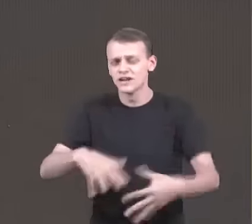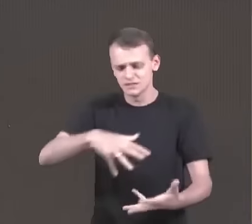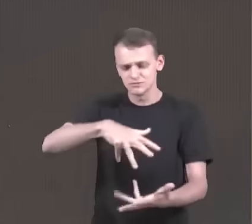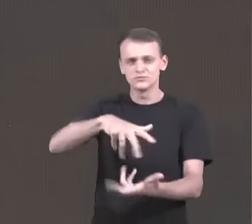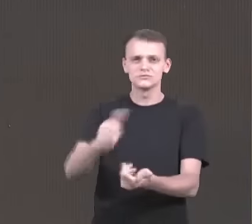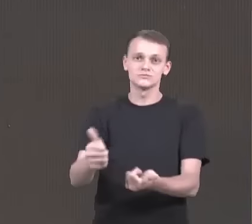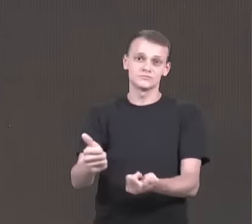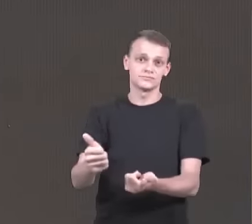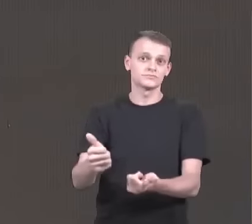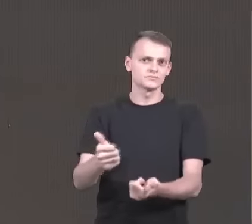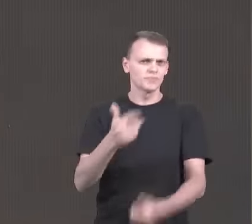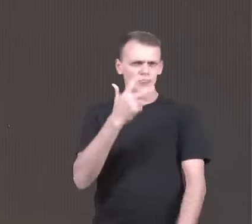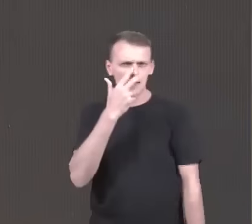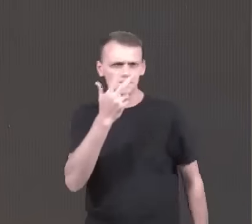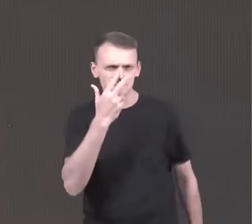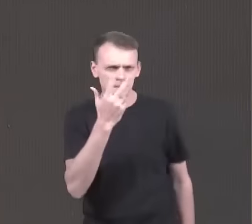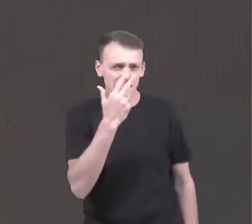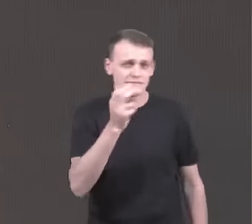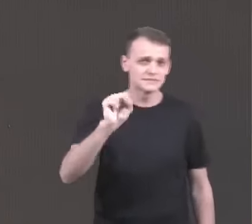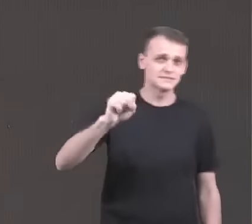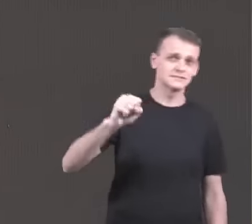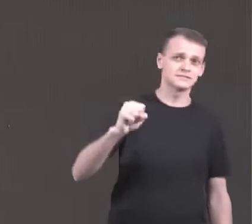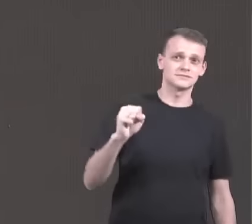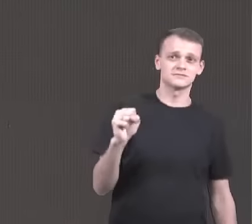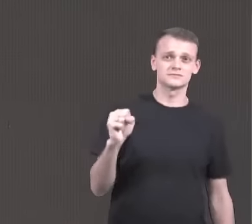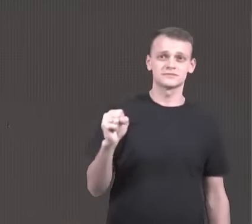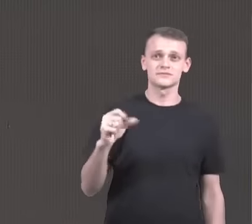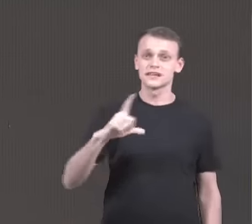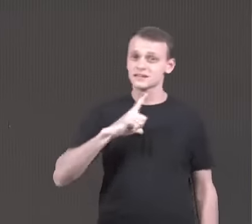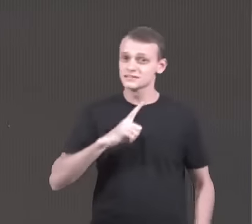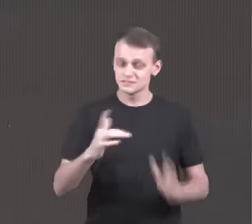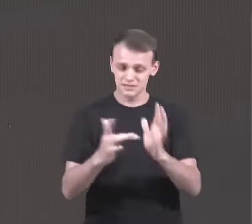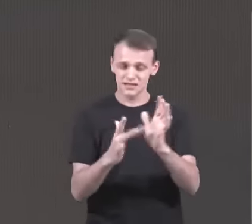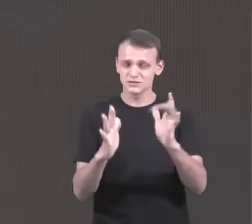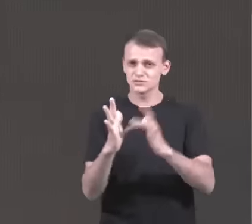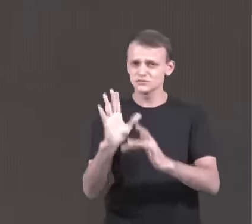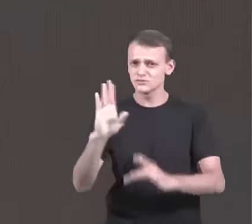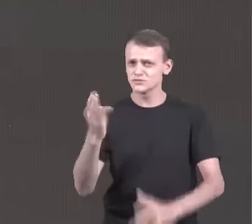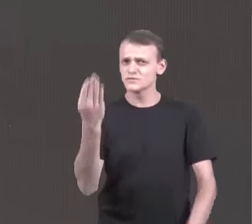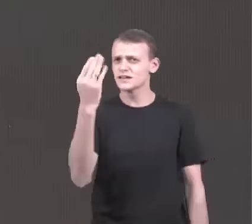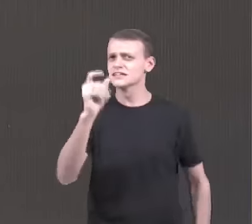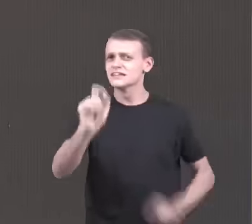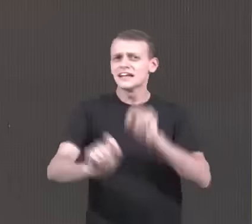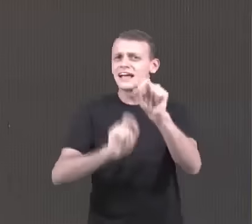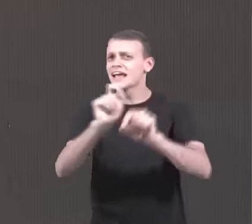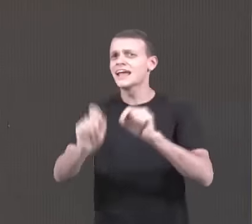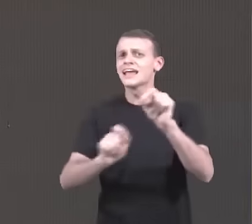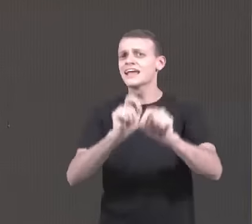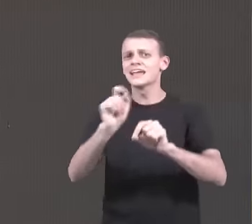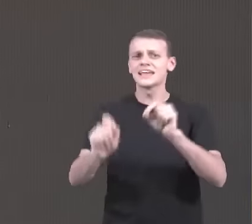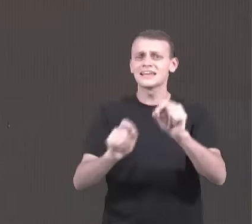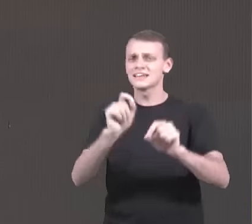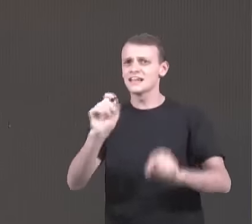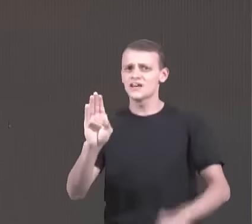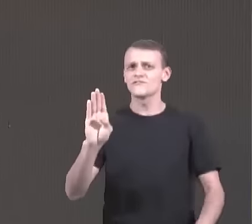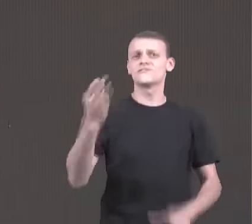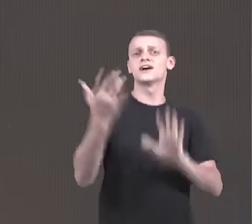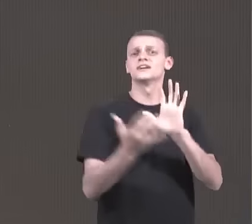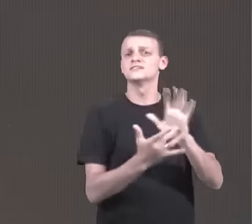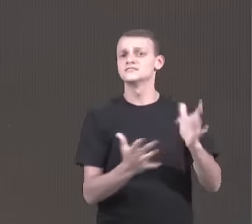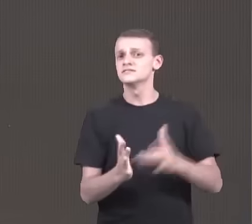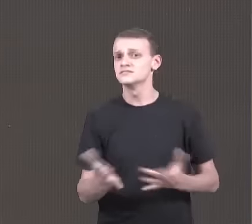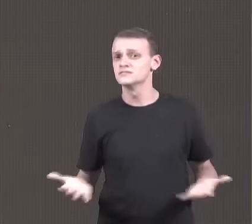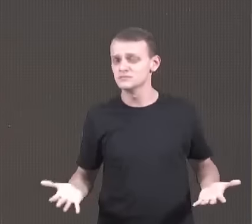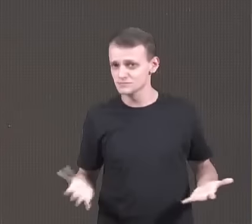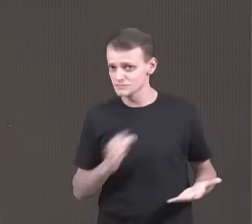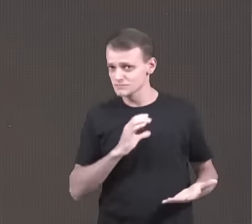tempos? Eu acho que sim. E o anticristo, as pessoas me perguntam, quem é o anticristo? A resposta a